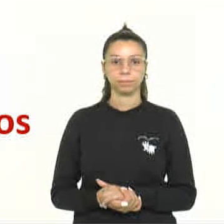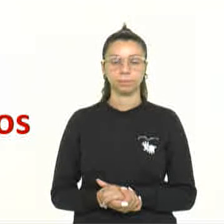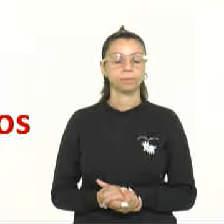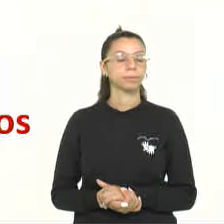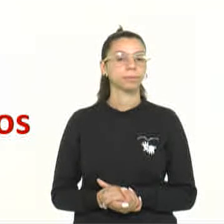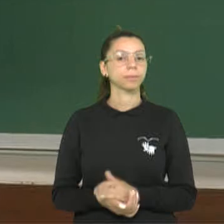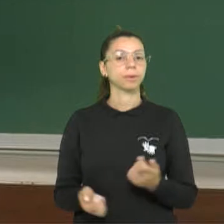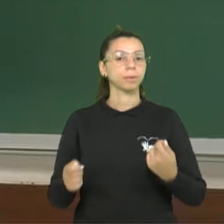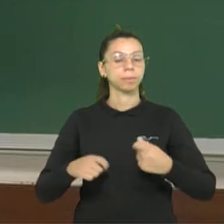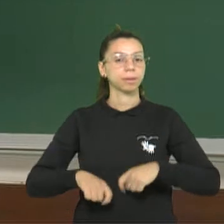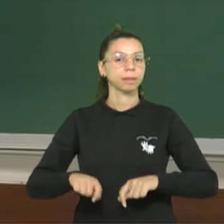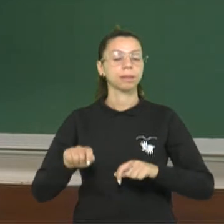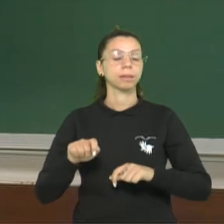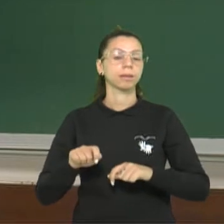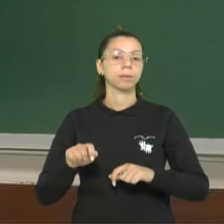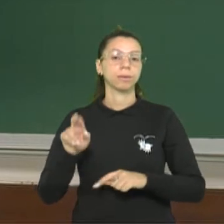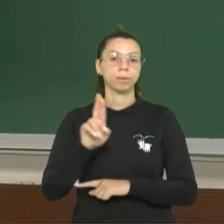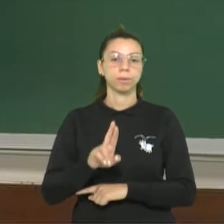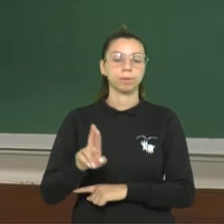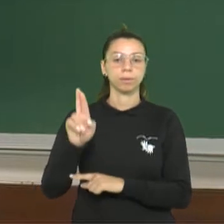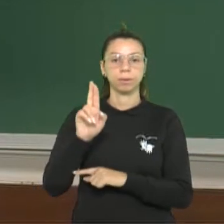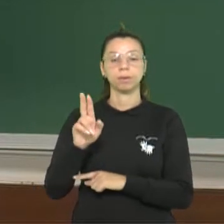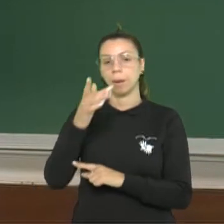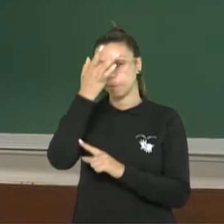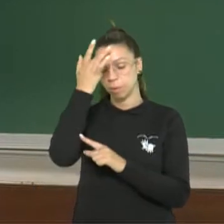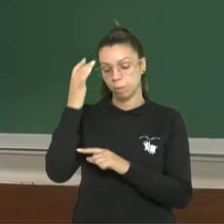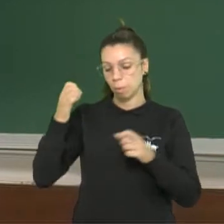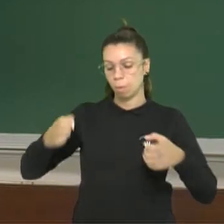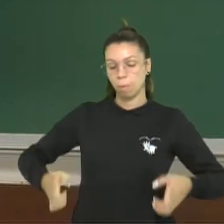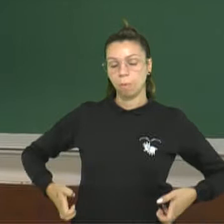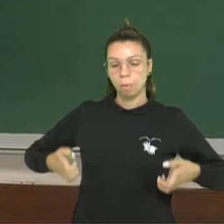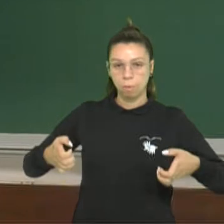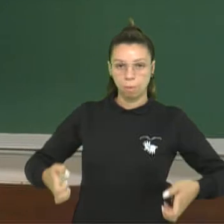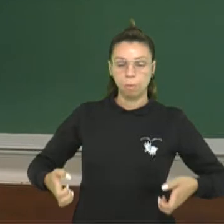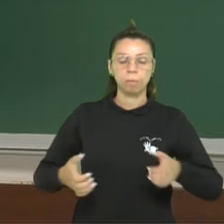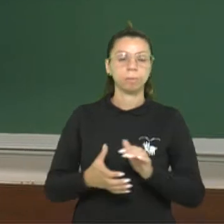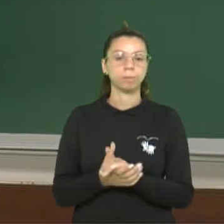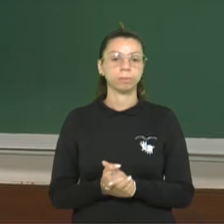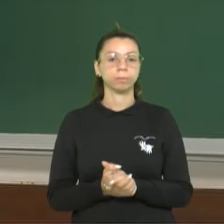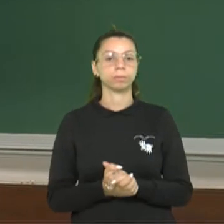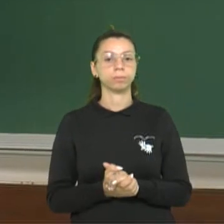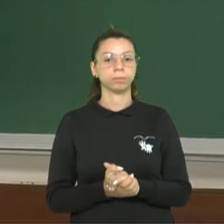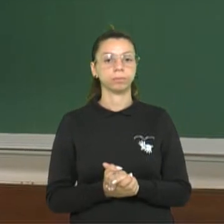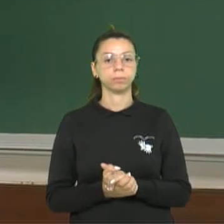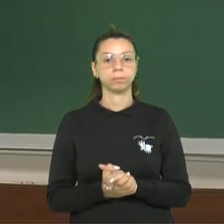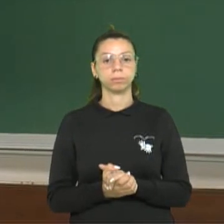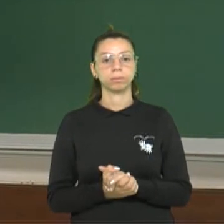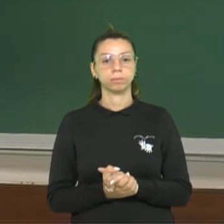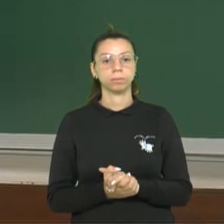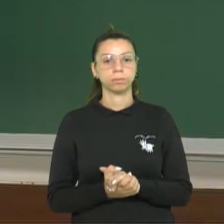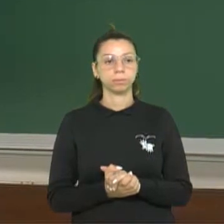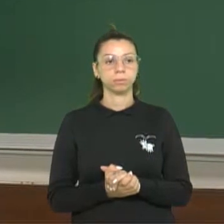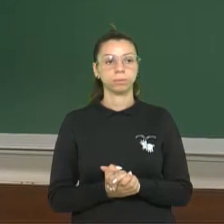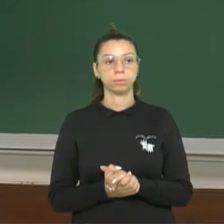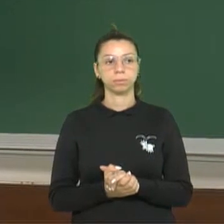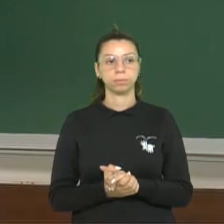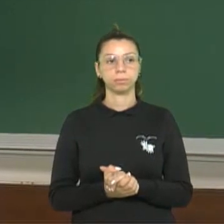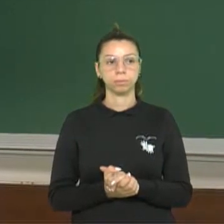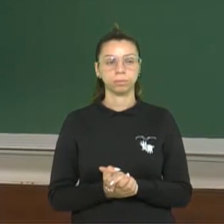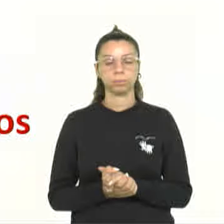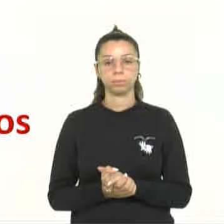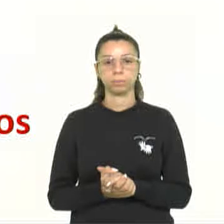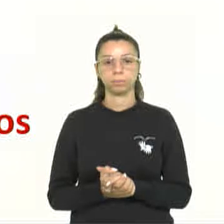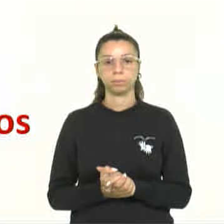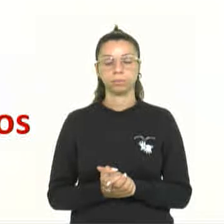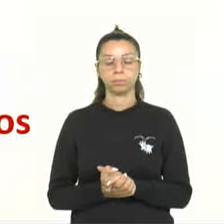que necessitam utilizar cadeira de rodas. A quienes va dirigida? A la población en general, a todos.